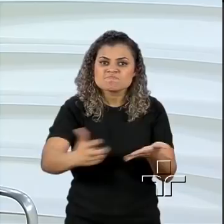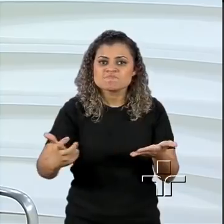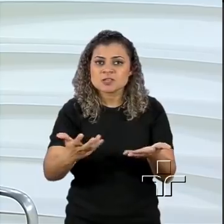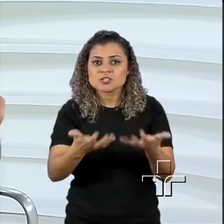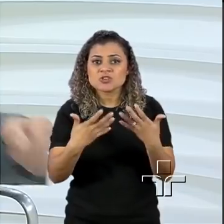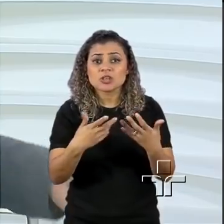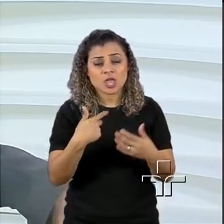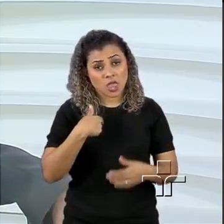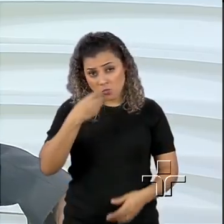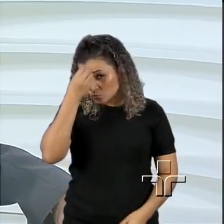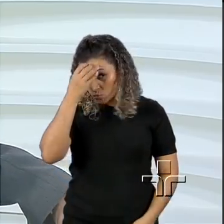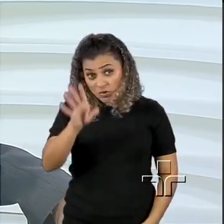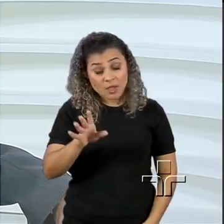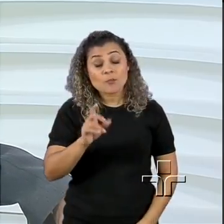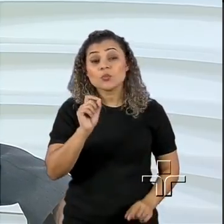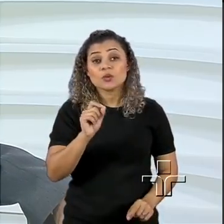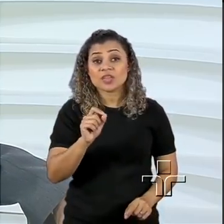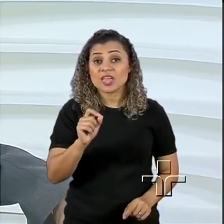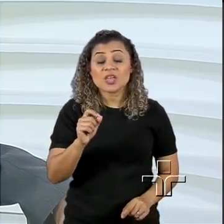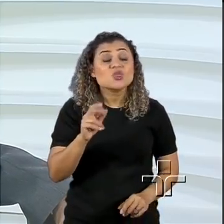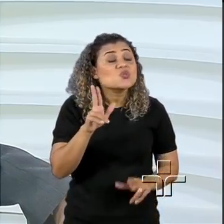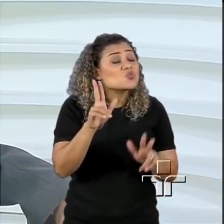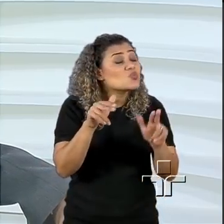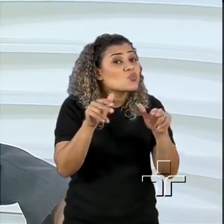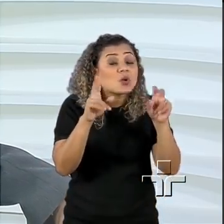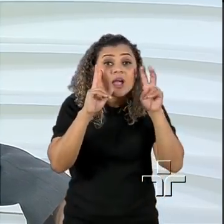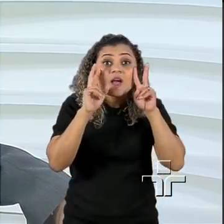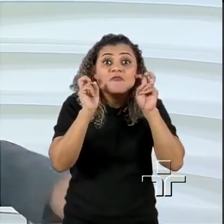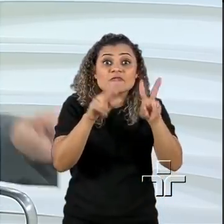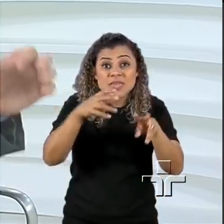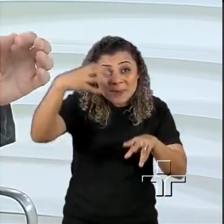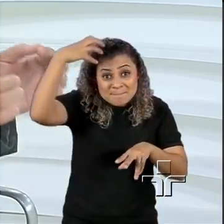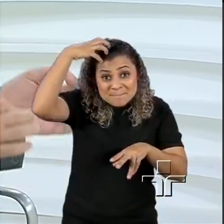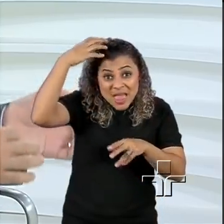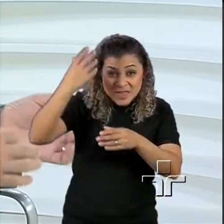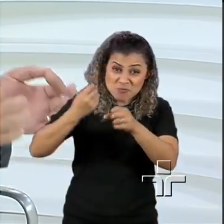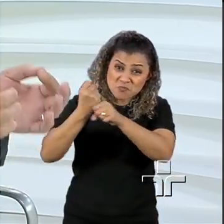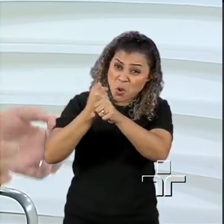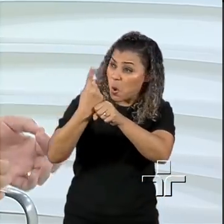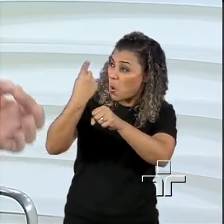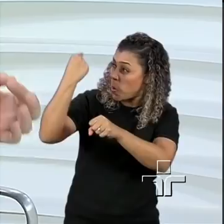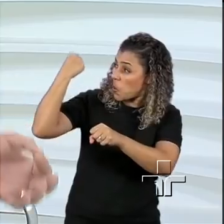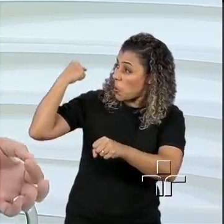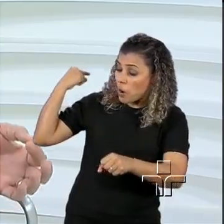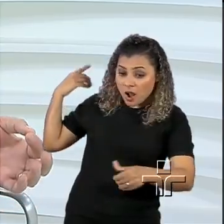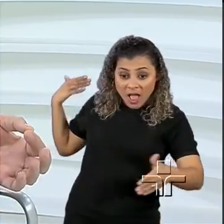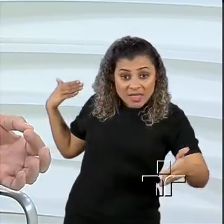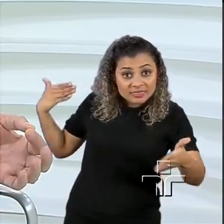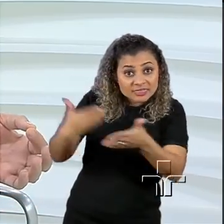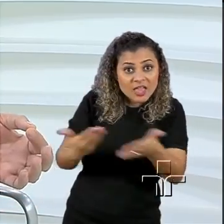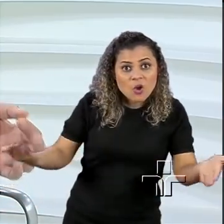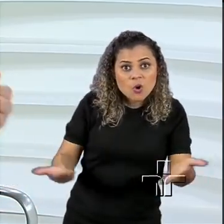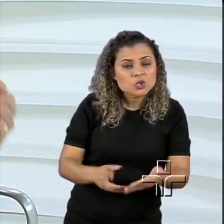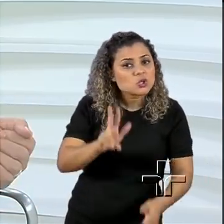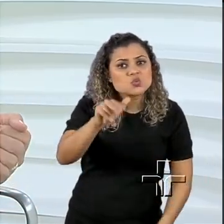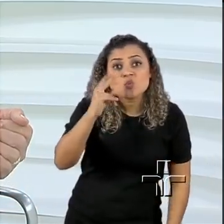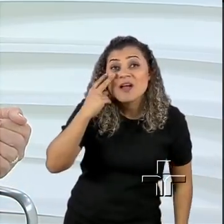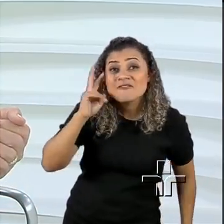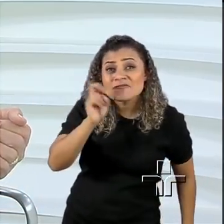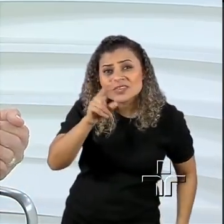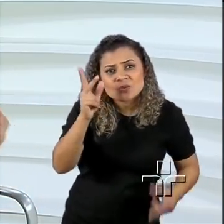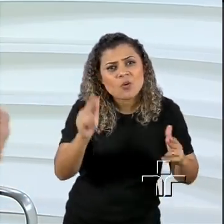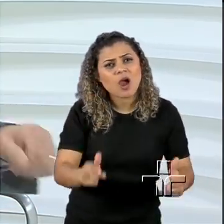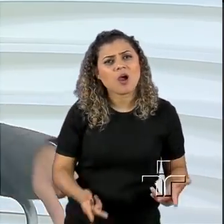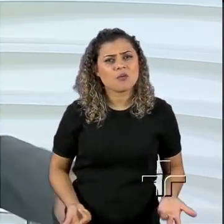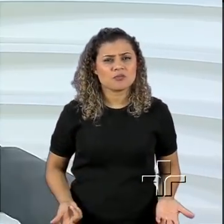sinceramente, não lembro de ter lido, nem na época do Império, o tamanho entreguismo como acontece hoje no Brasil. É disso que se